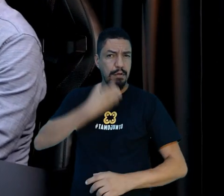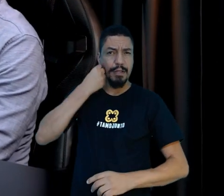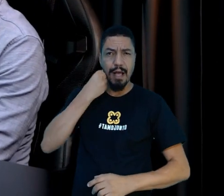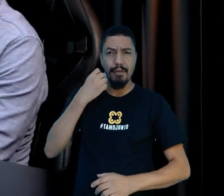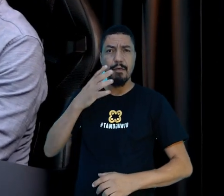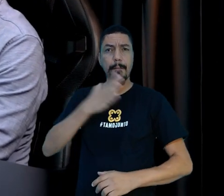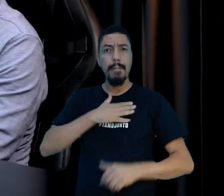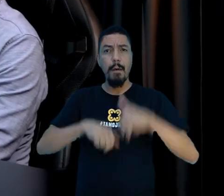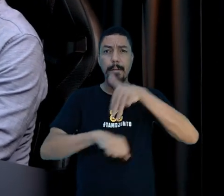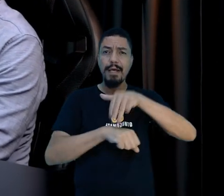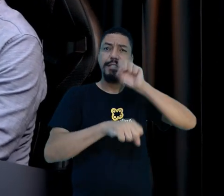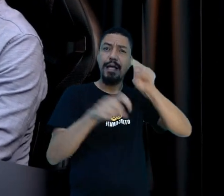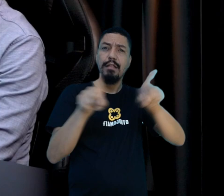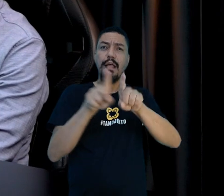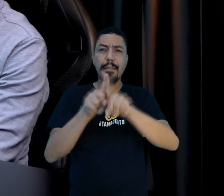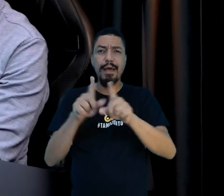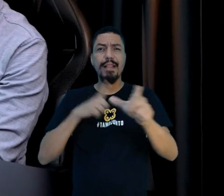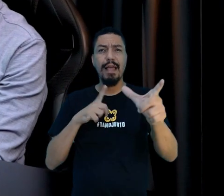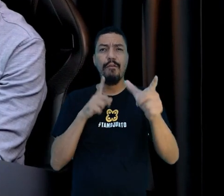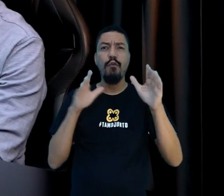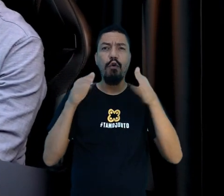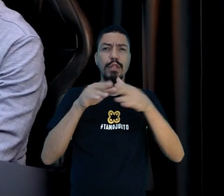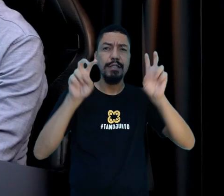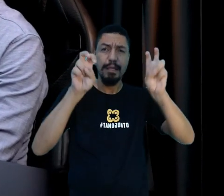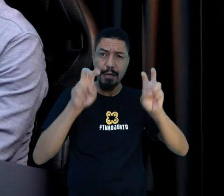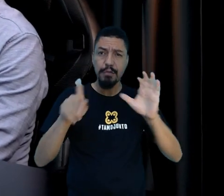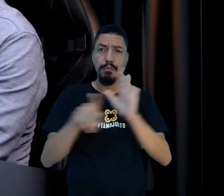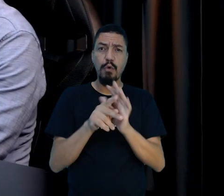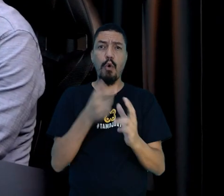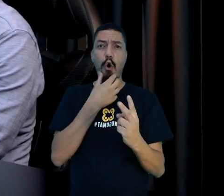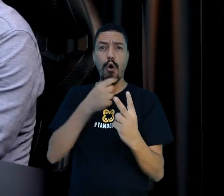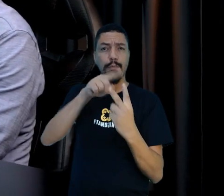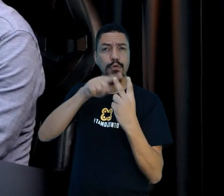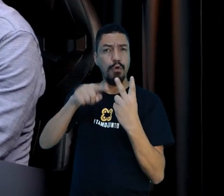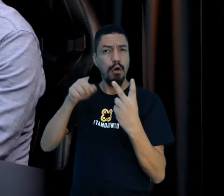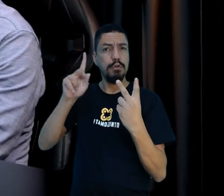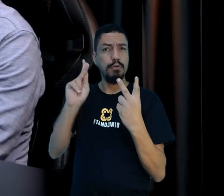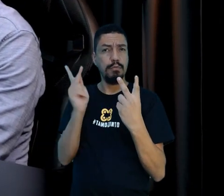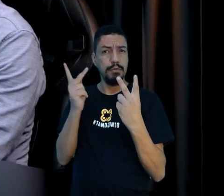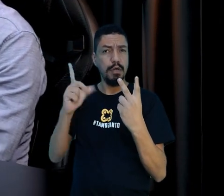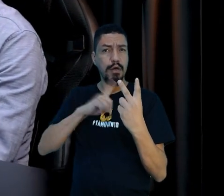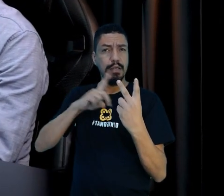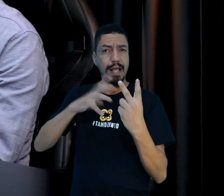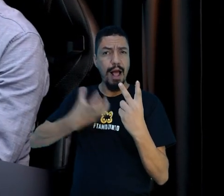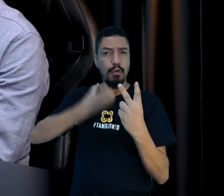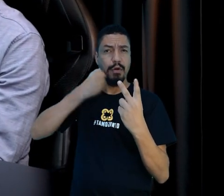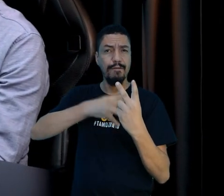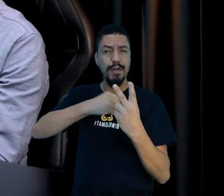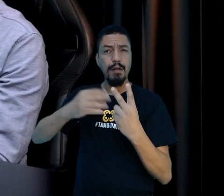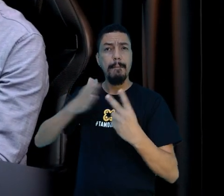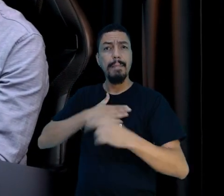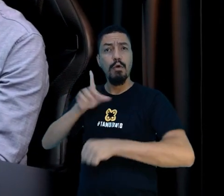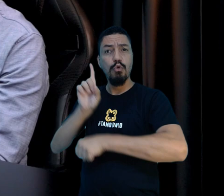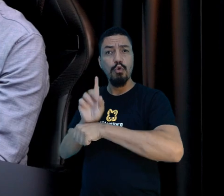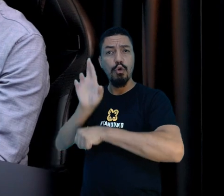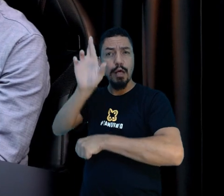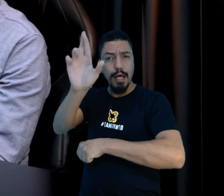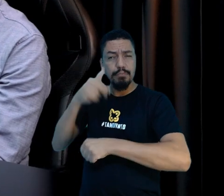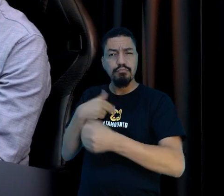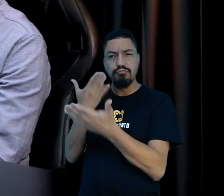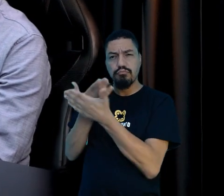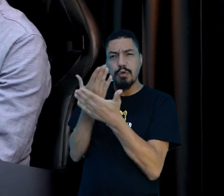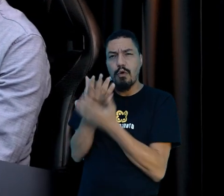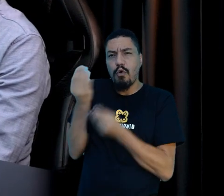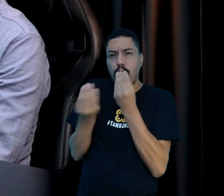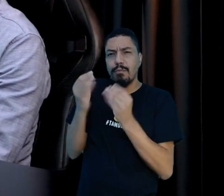então entrevistei pais e filhos, sempre homens homossexuais. E no meu doutorado eu fui tentar entender um pouco melhor como é que se